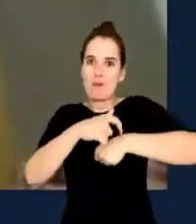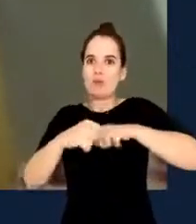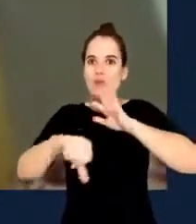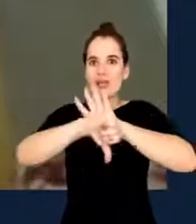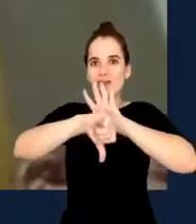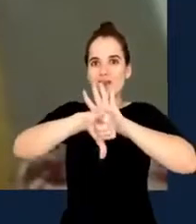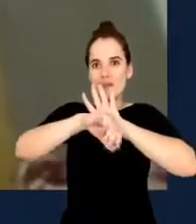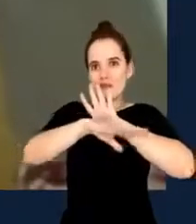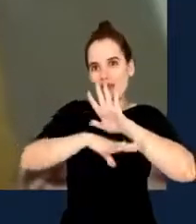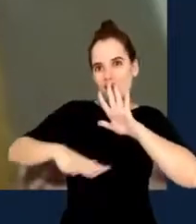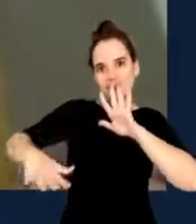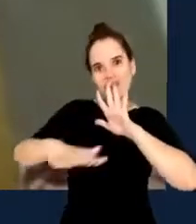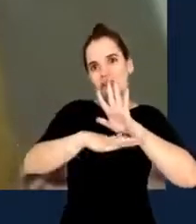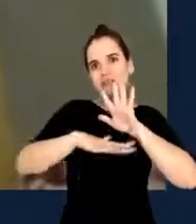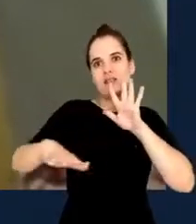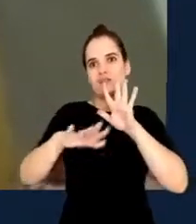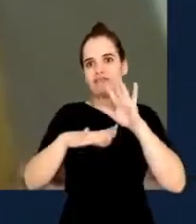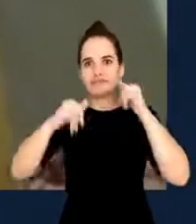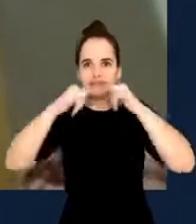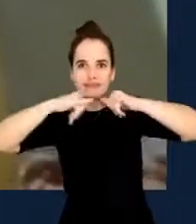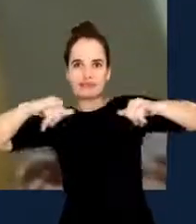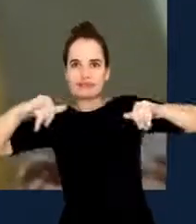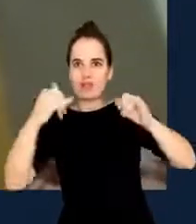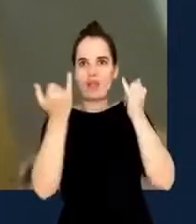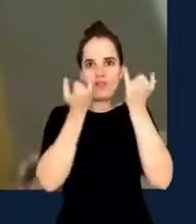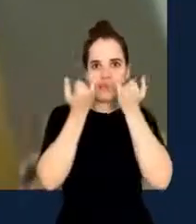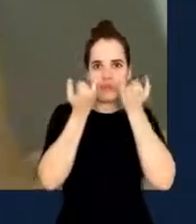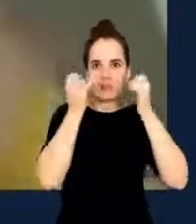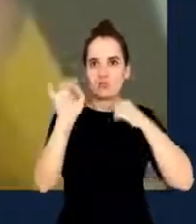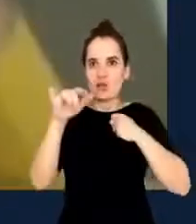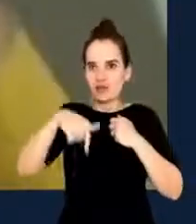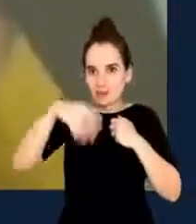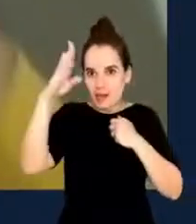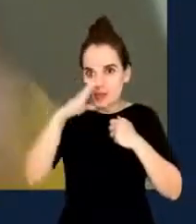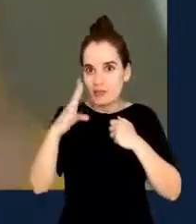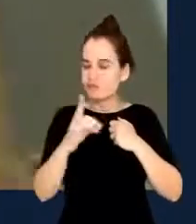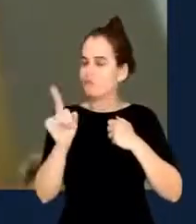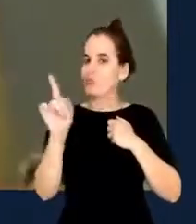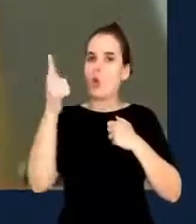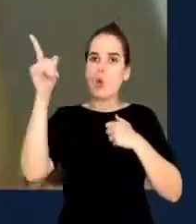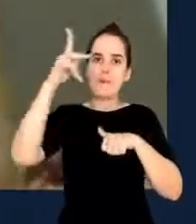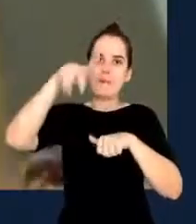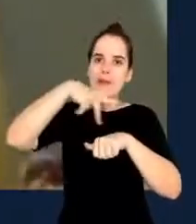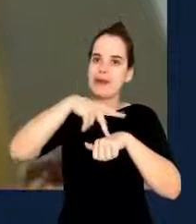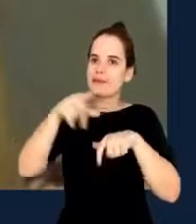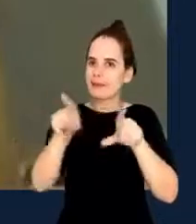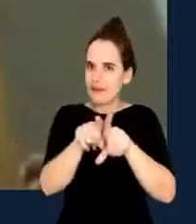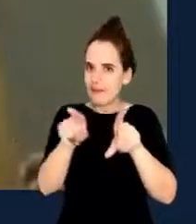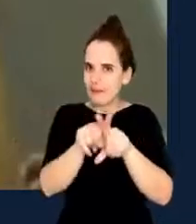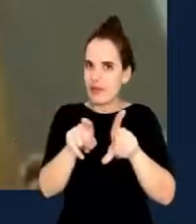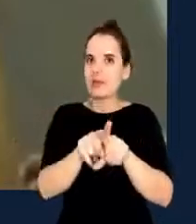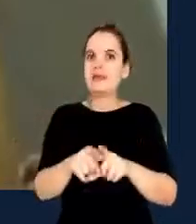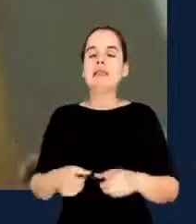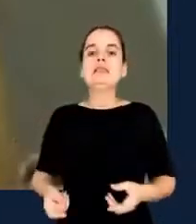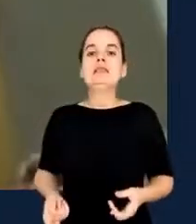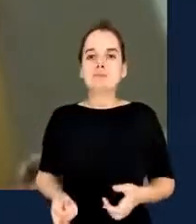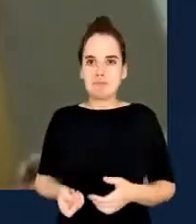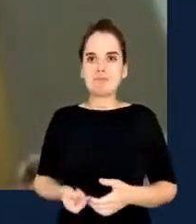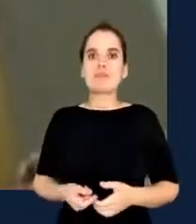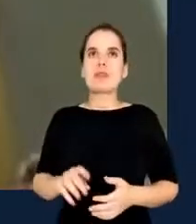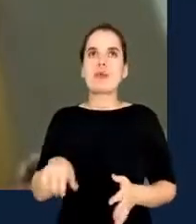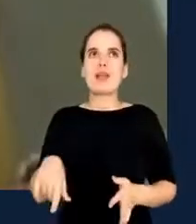gente está vivendo não só no Brasil mas em outros países aí coloco mais como reflexão e não como um risco que a lei